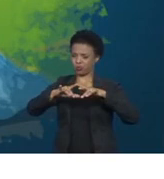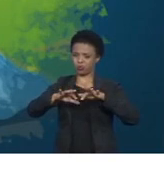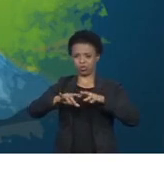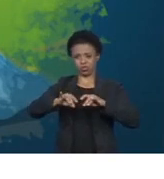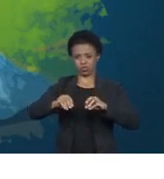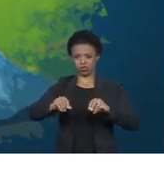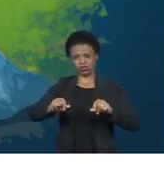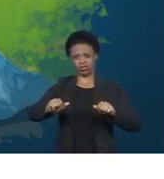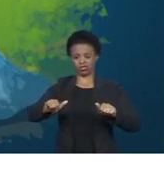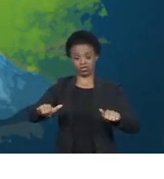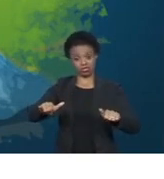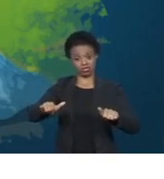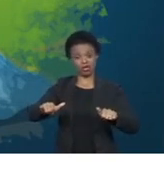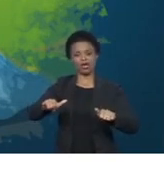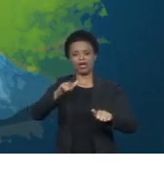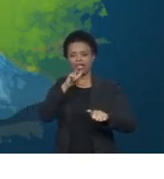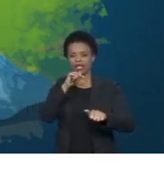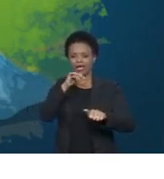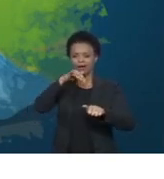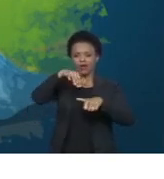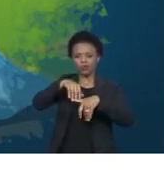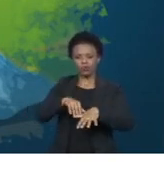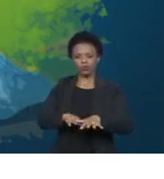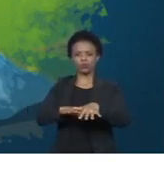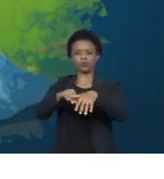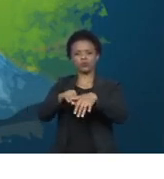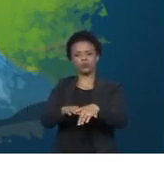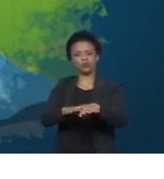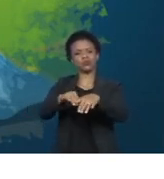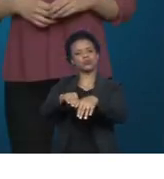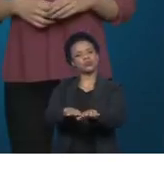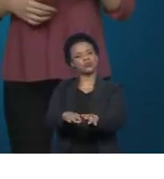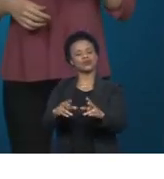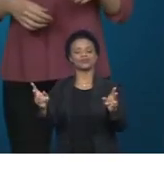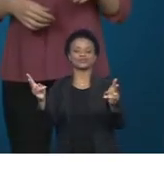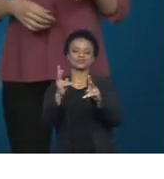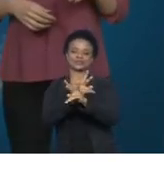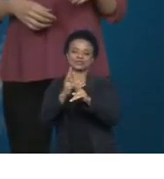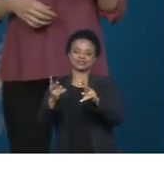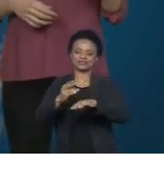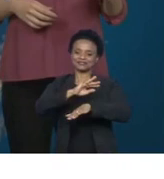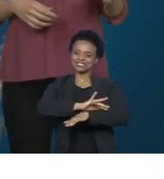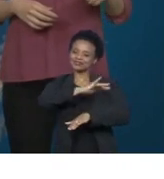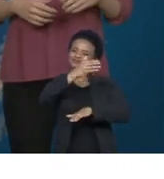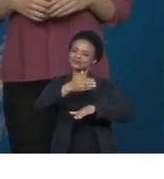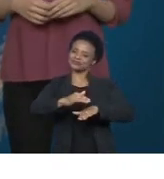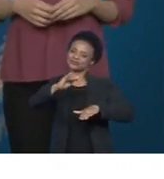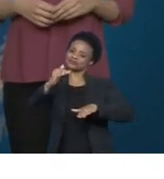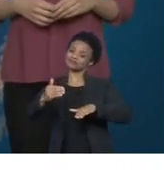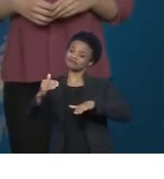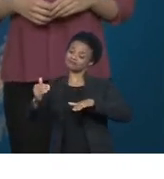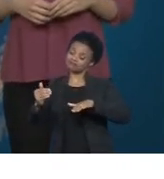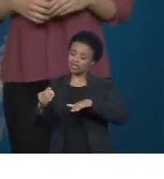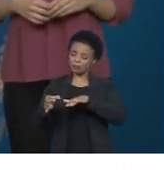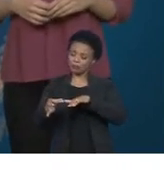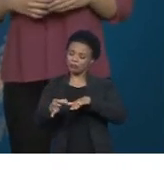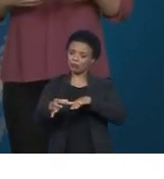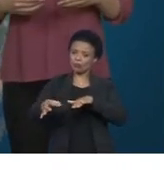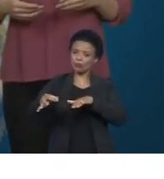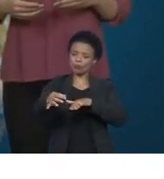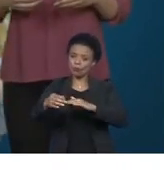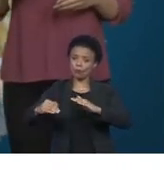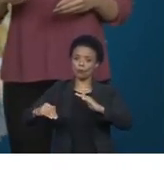que são carregadas pela ação da água, do vento, do gelo e das ondas. Os locais onde esses sedimentos se depositam são